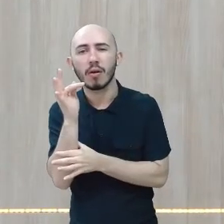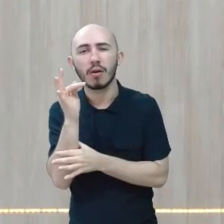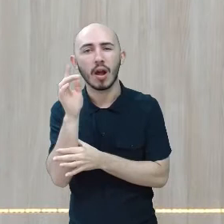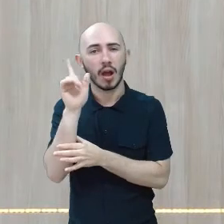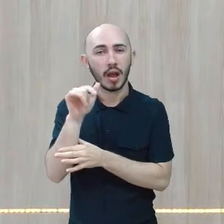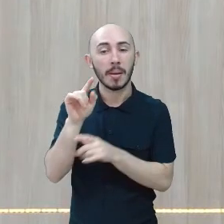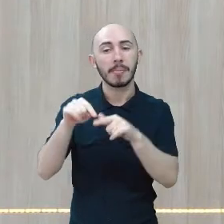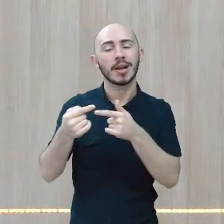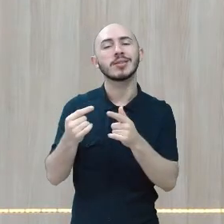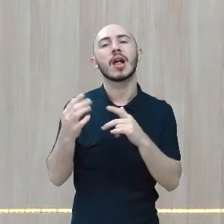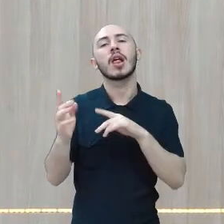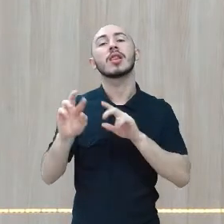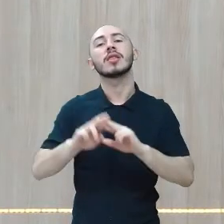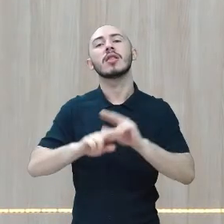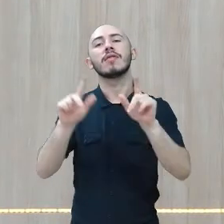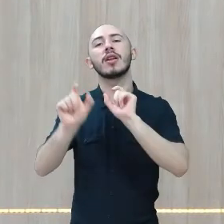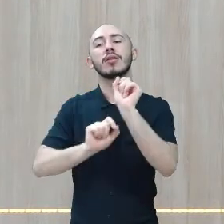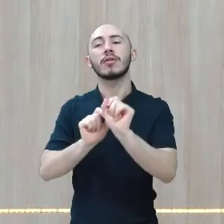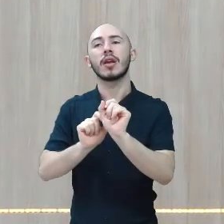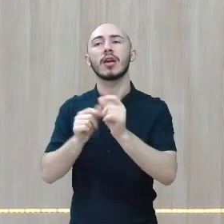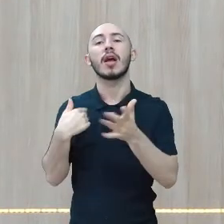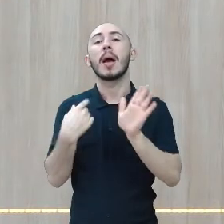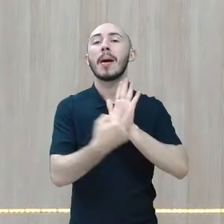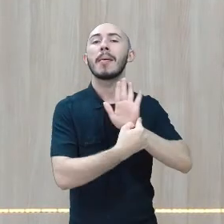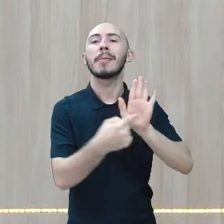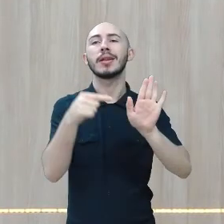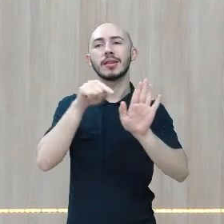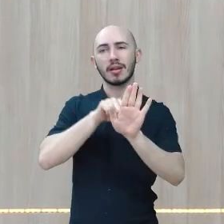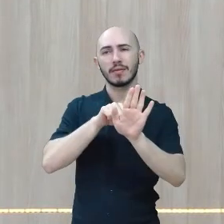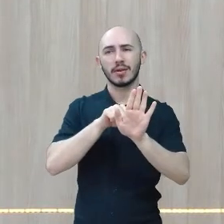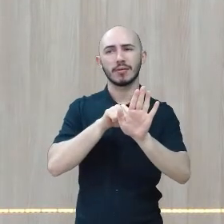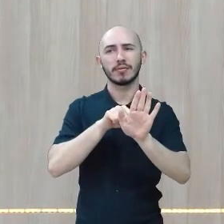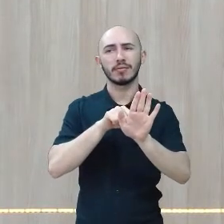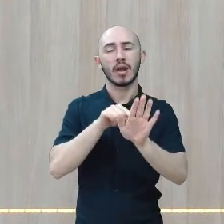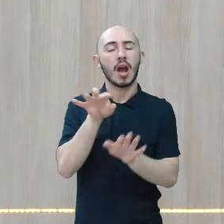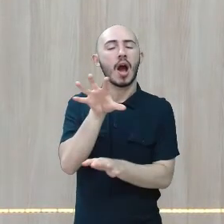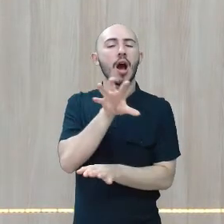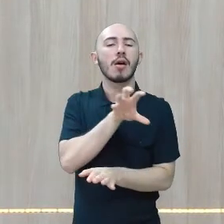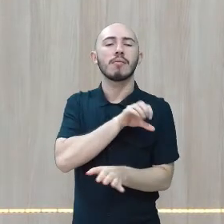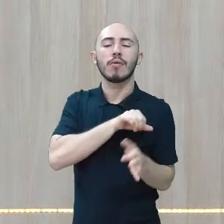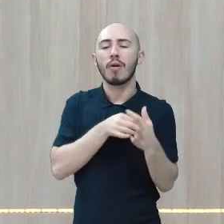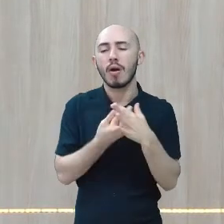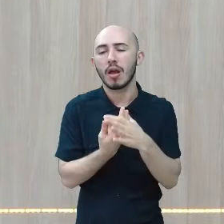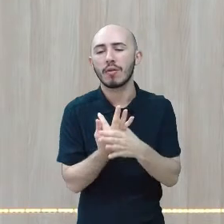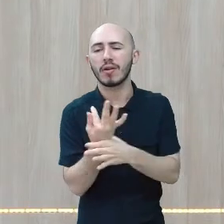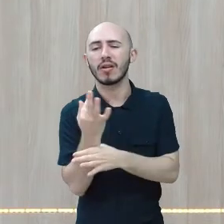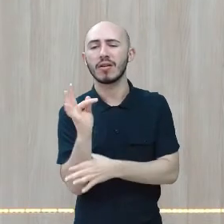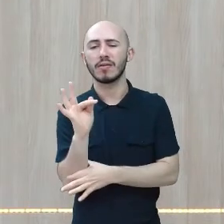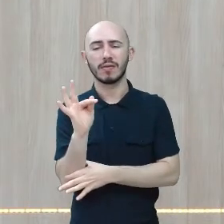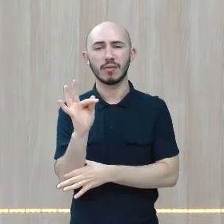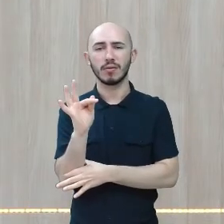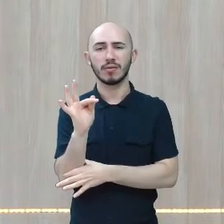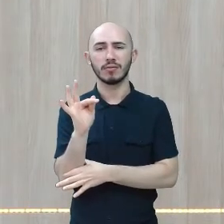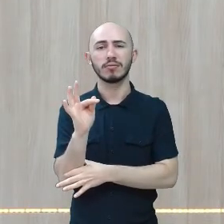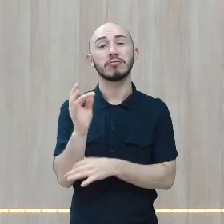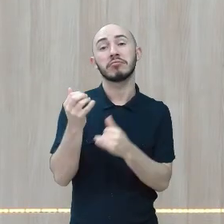é a metáfora. Olha a diferença na escrita, não é? Você não sabe que o amor é como uma flor. Se não